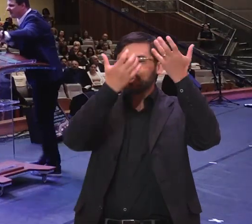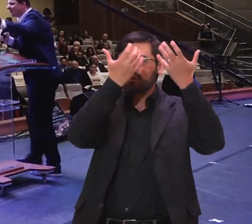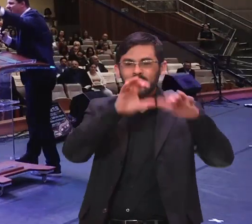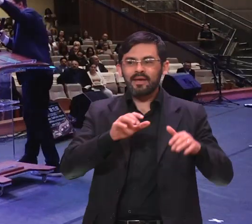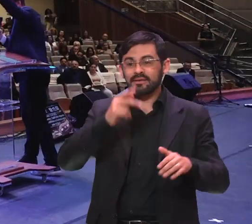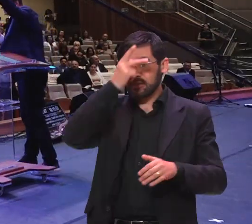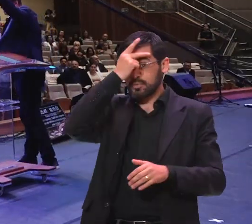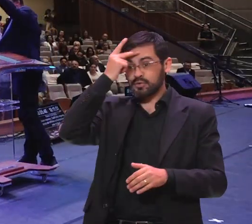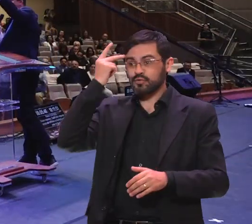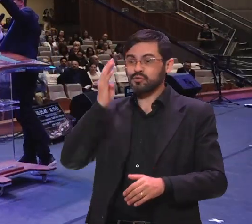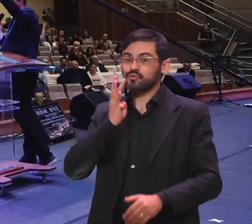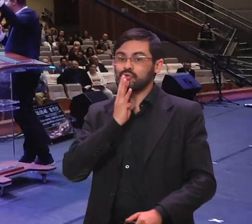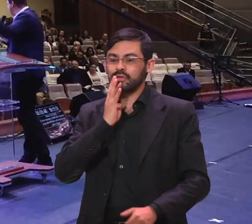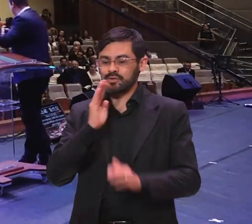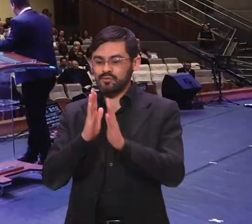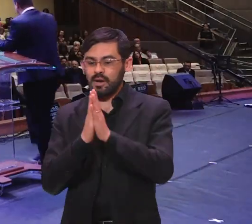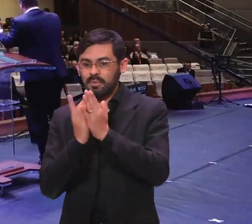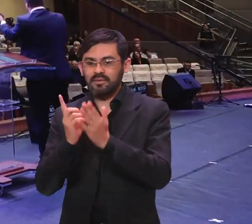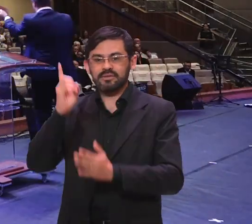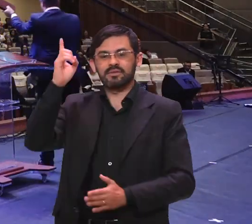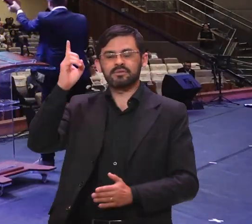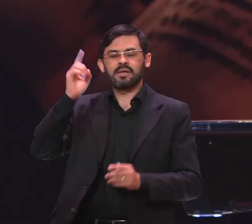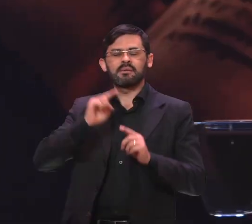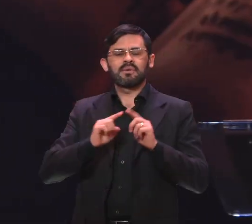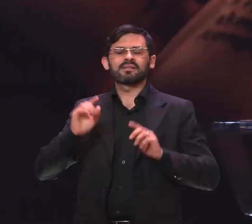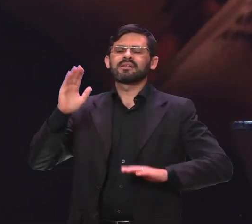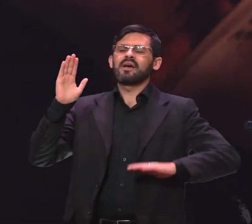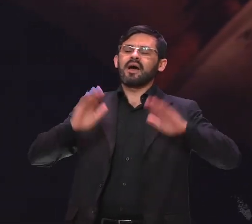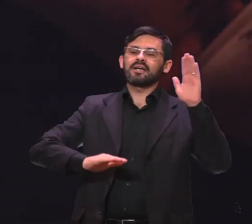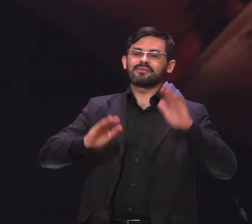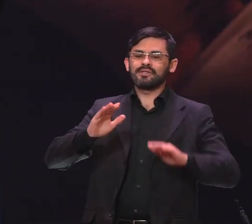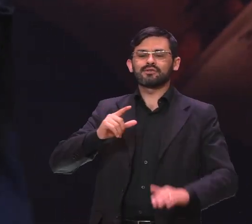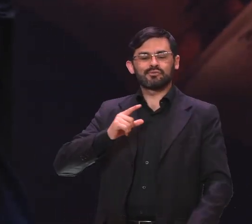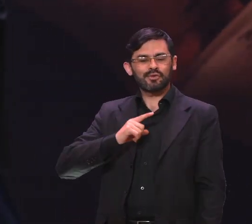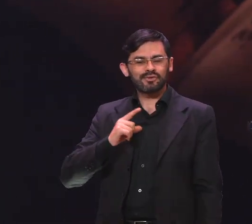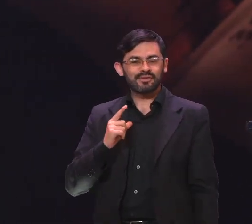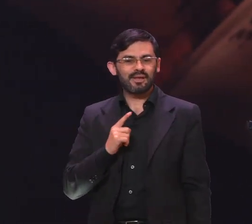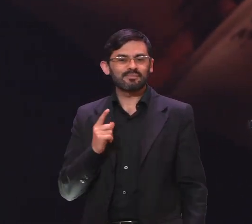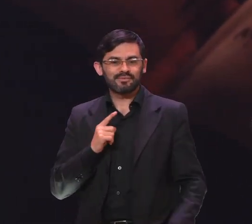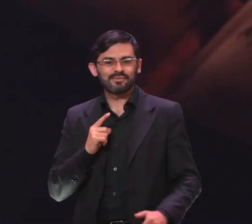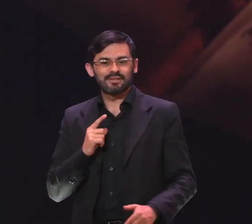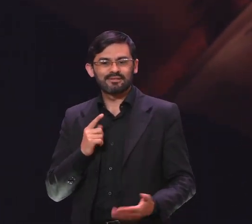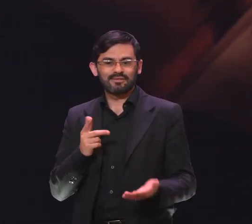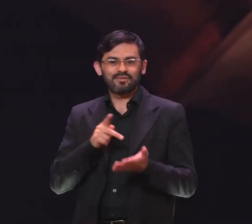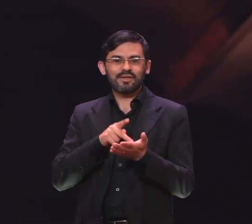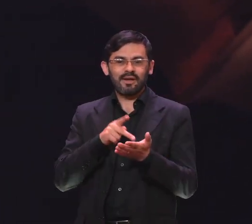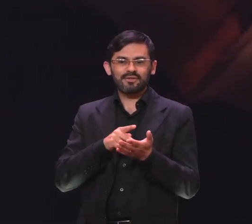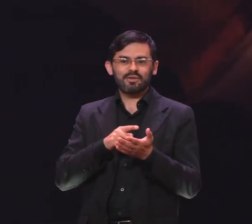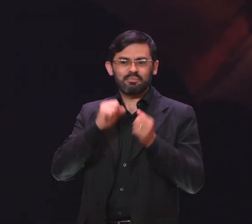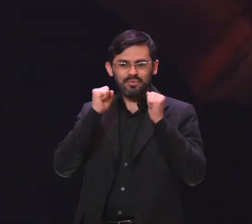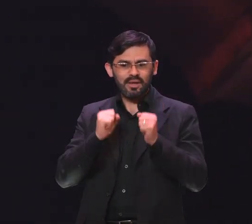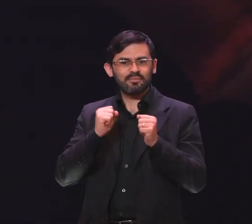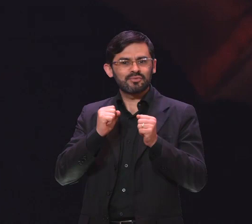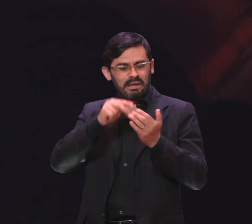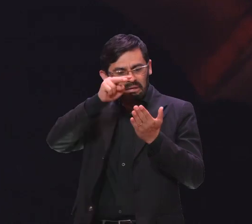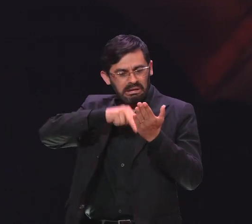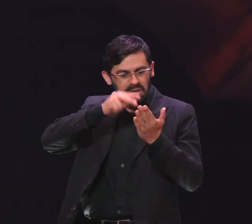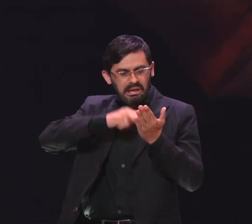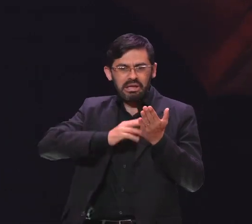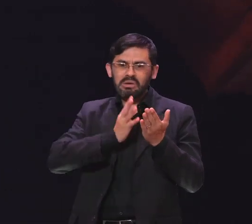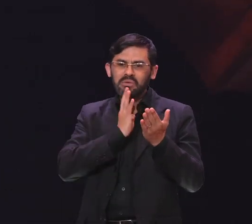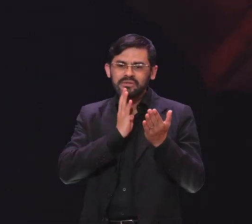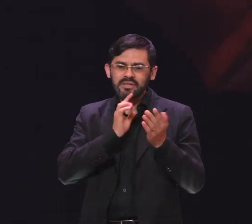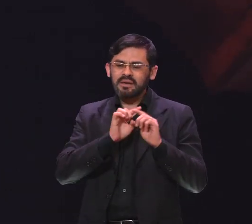palavra viva de Deus. Mas muitas vezes nós temos acesso a essa arma poderosa para vencermos batalhas,